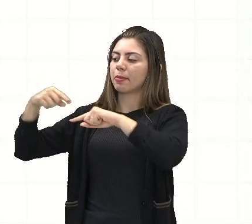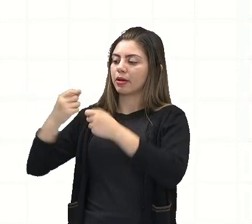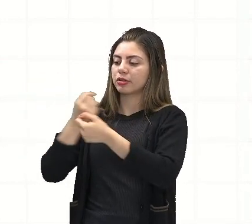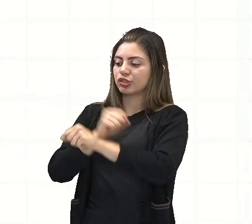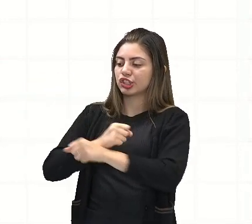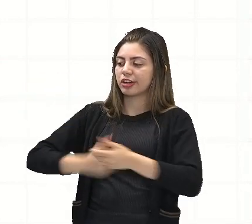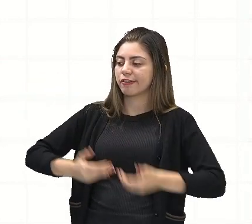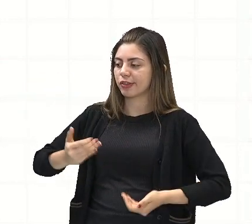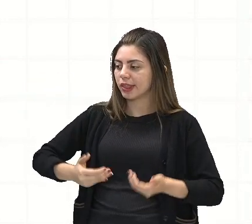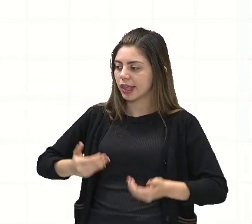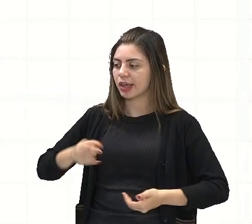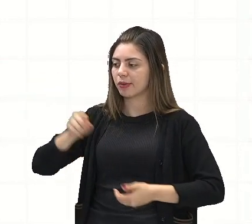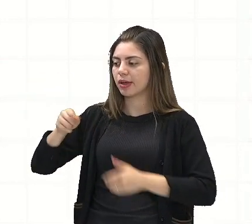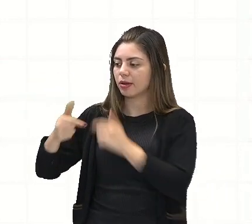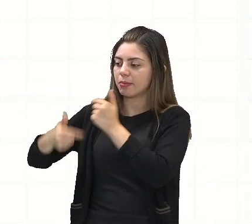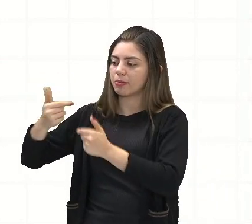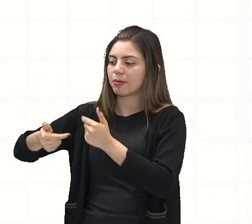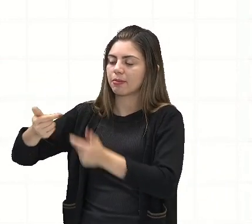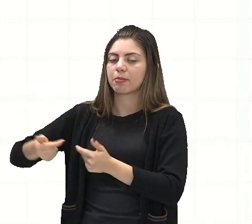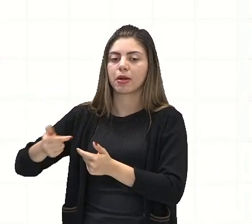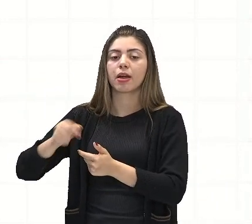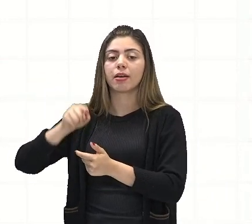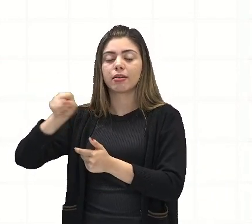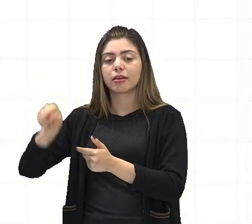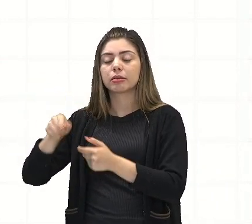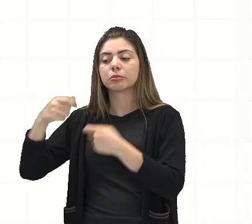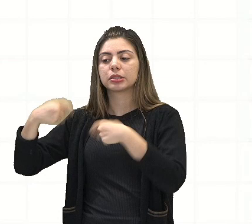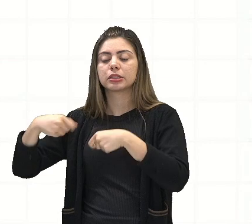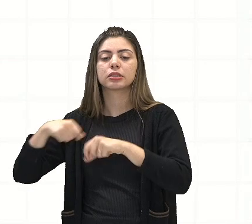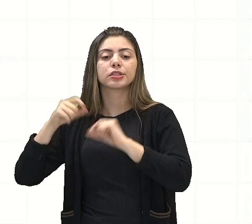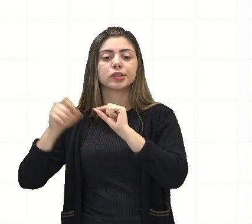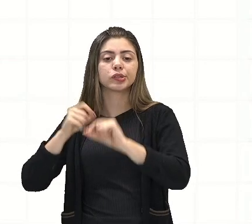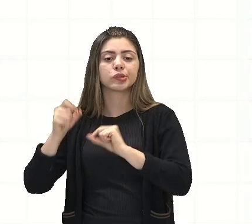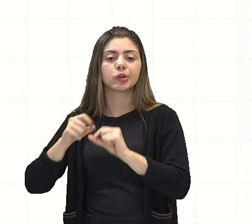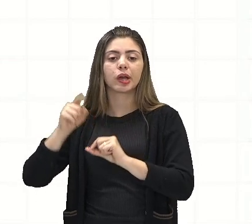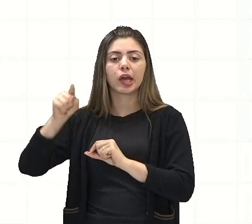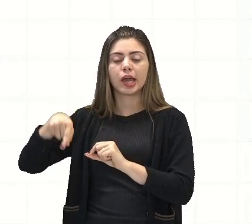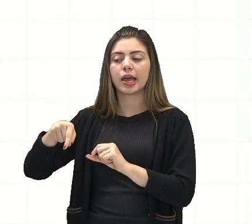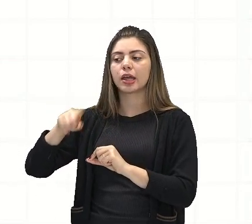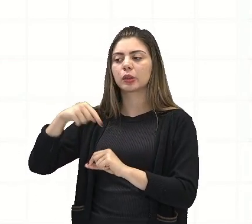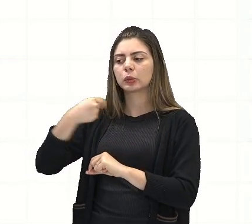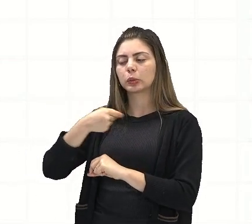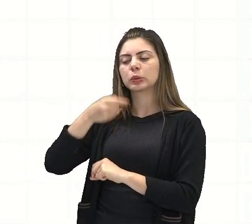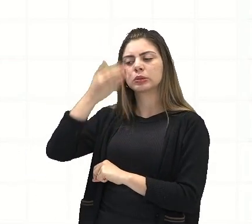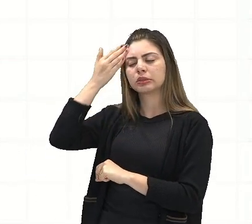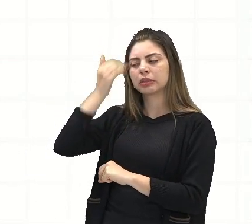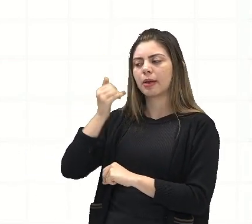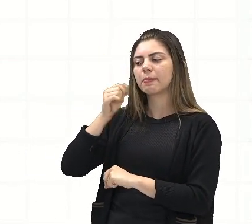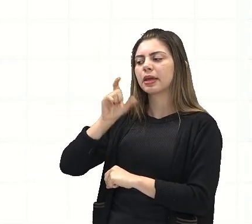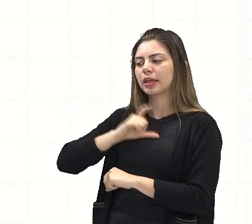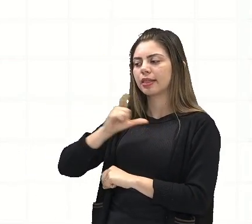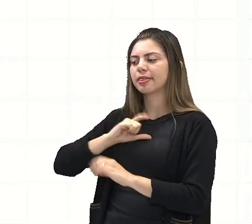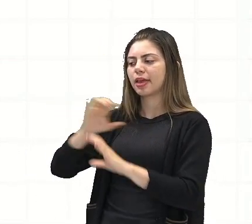pessoas que eram escravizadas. Eu preciso ter o título e reconhecimento dessas